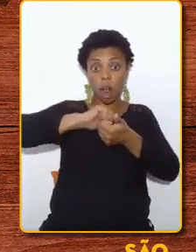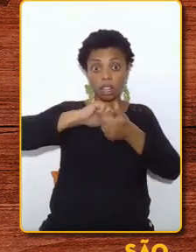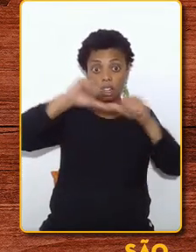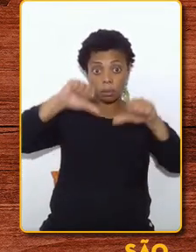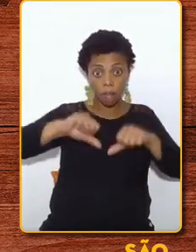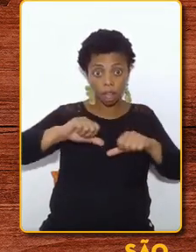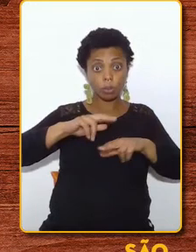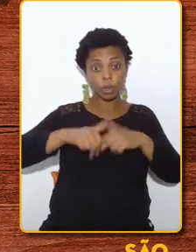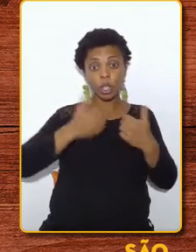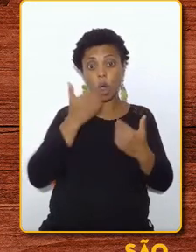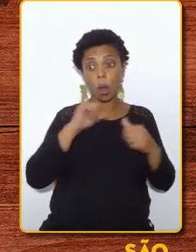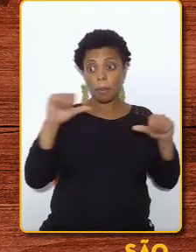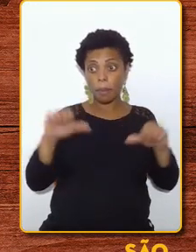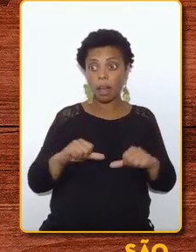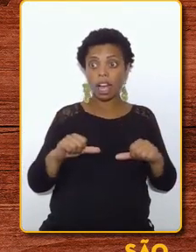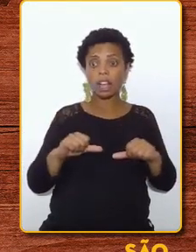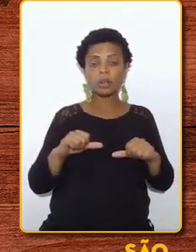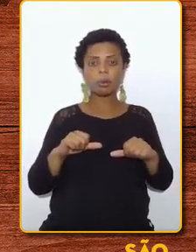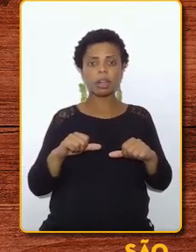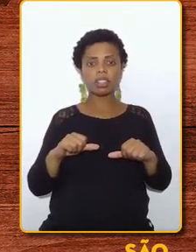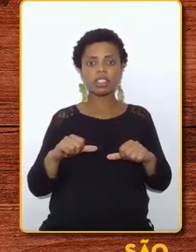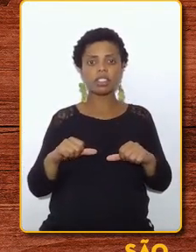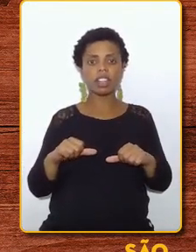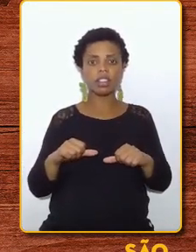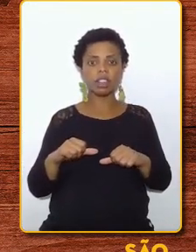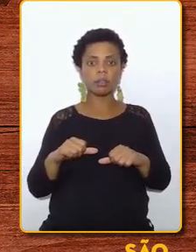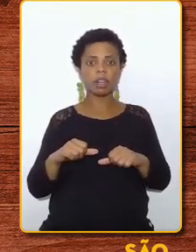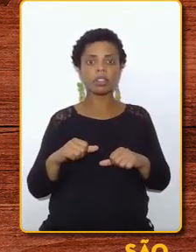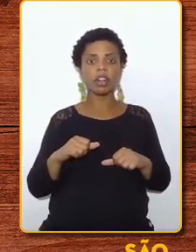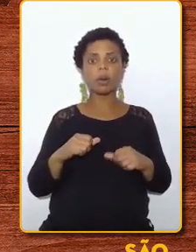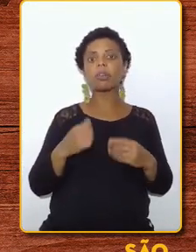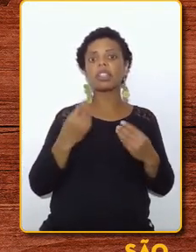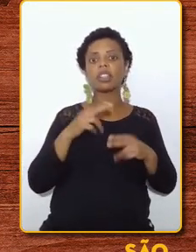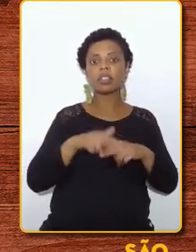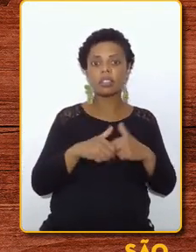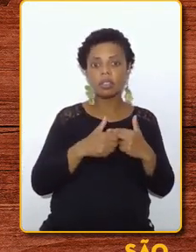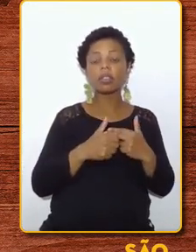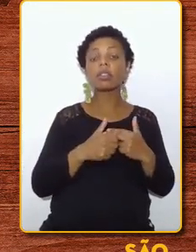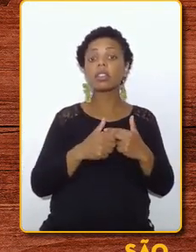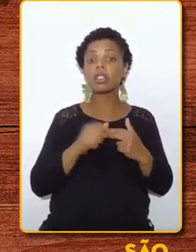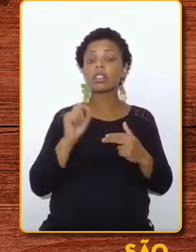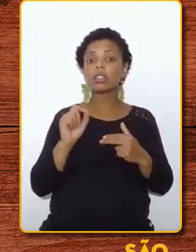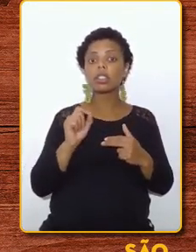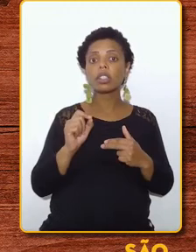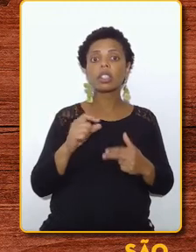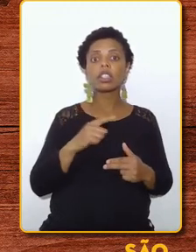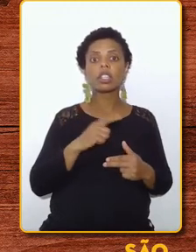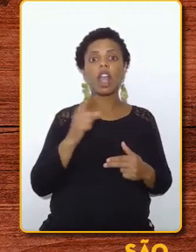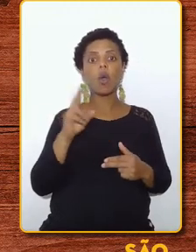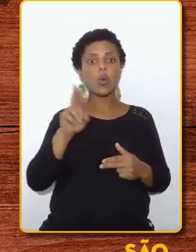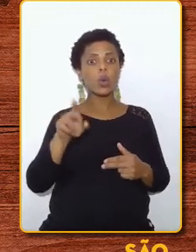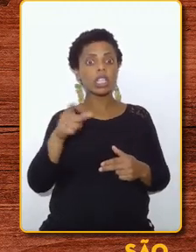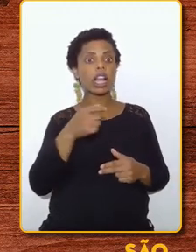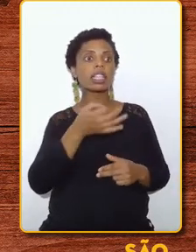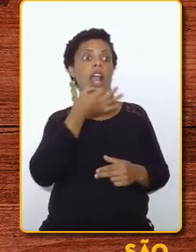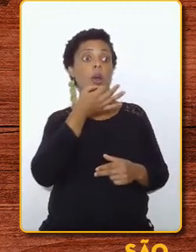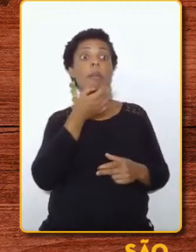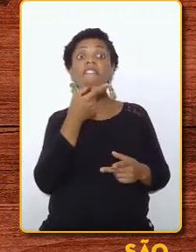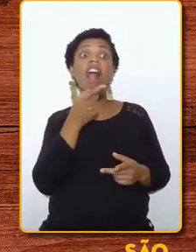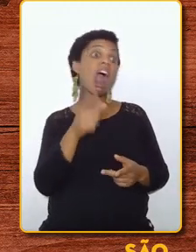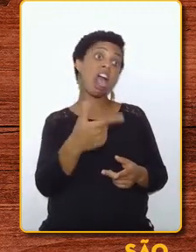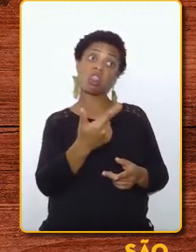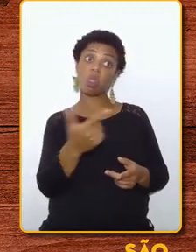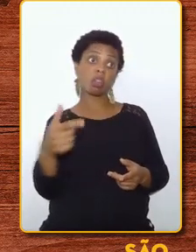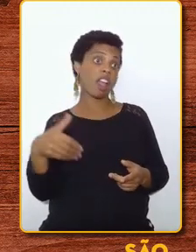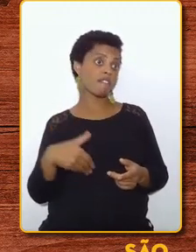e tendo sobrepeso, usar isso como argumento, como prova de que não existe fome. Então,